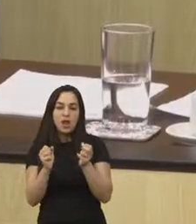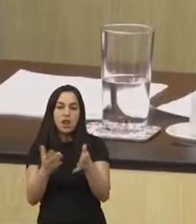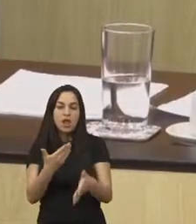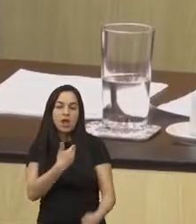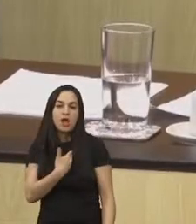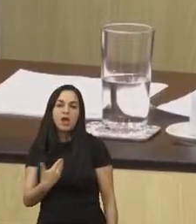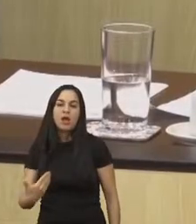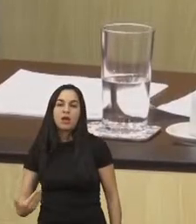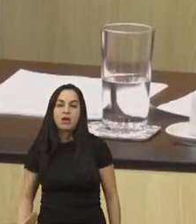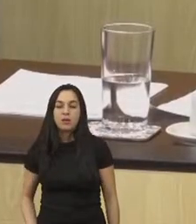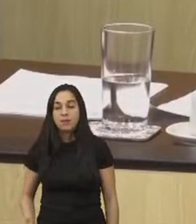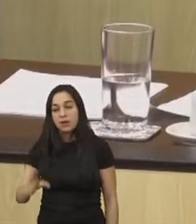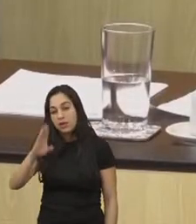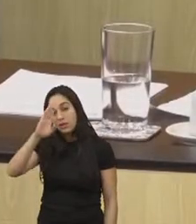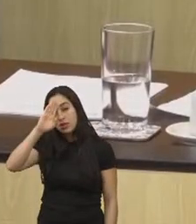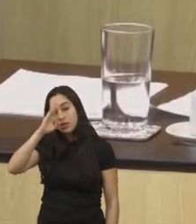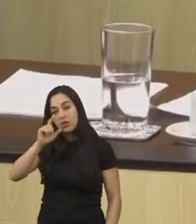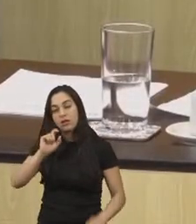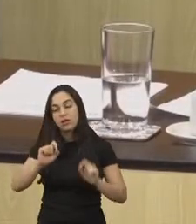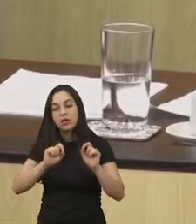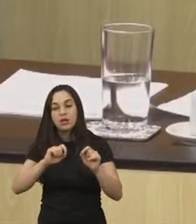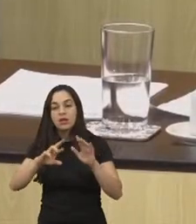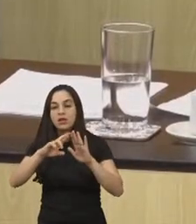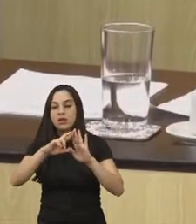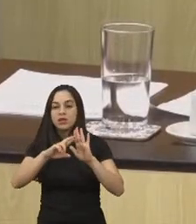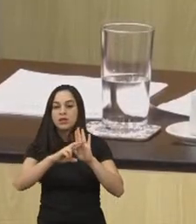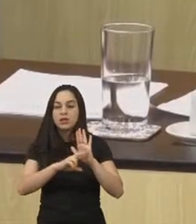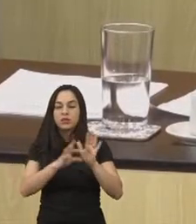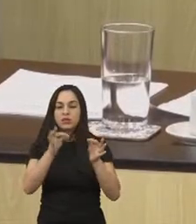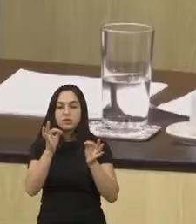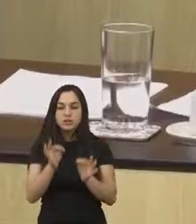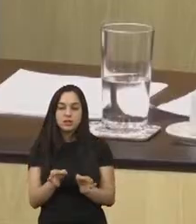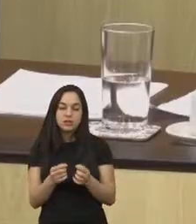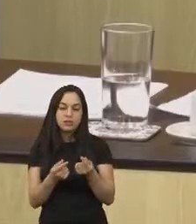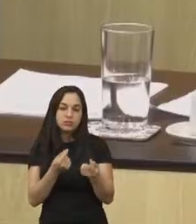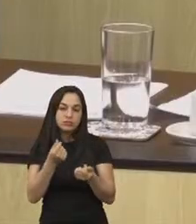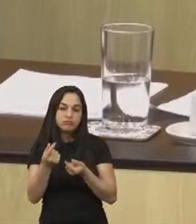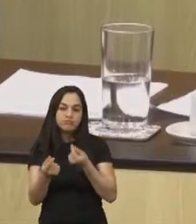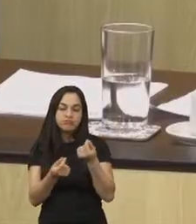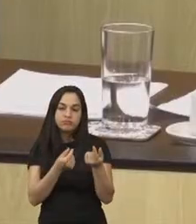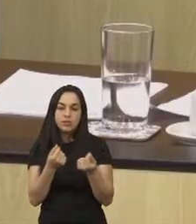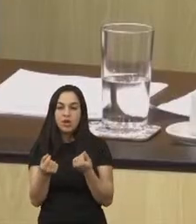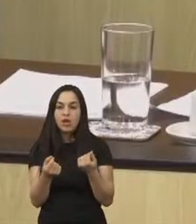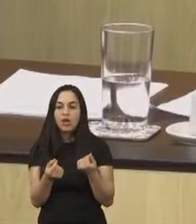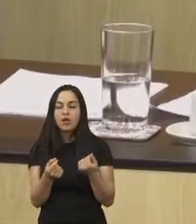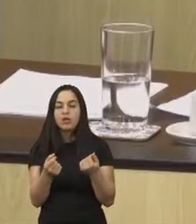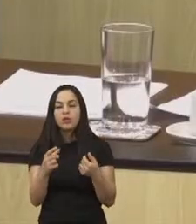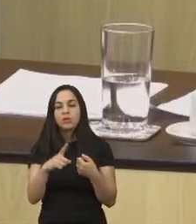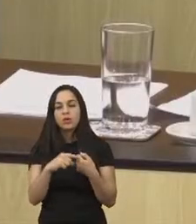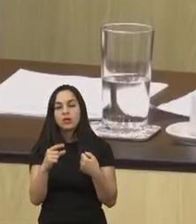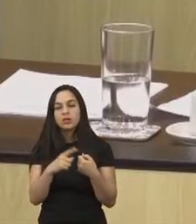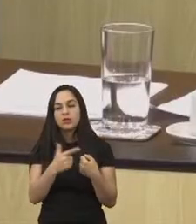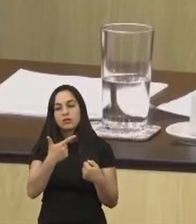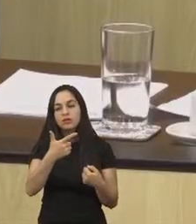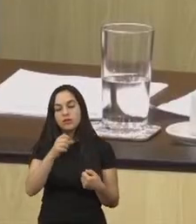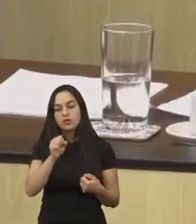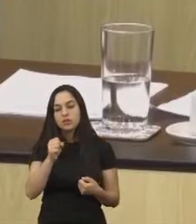de normativas e a gestão de bens e recursos, conforme consagrado no artigo 28,